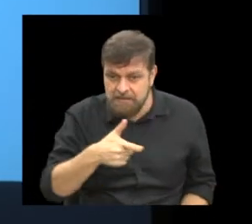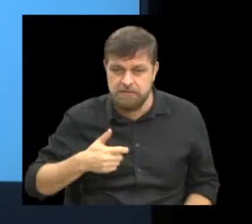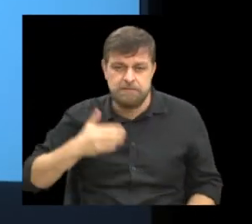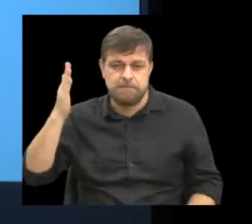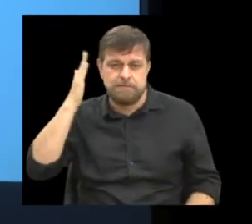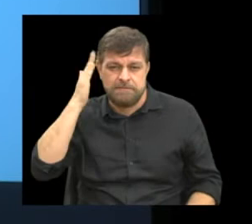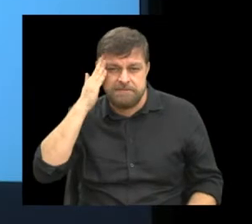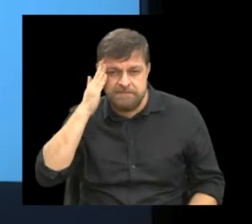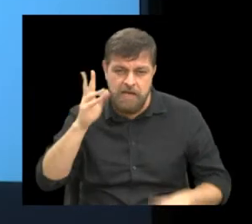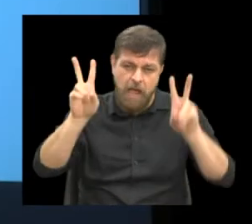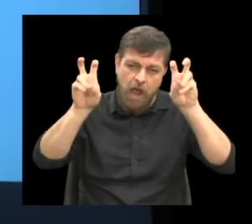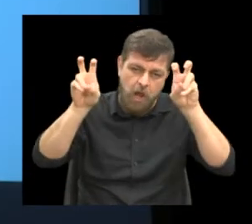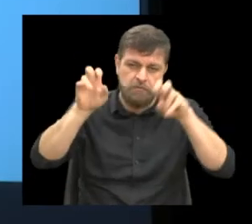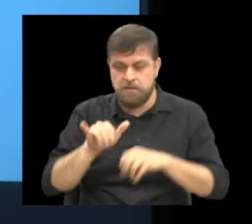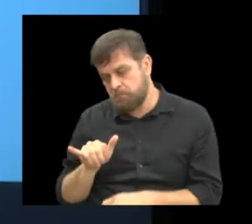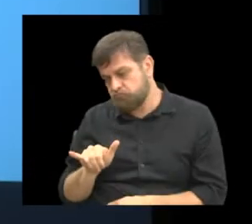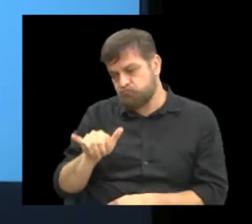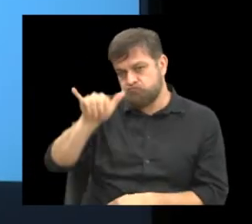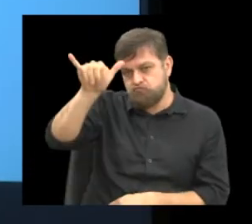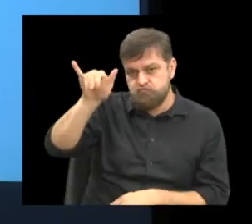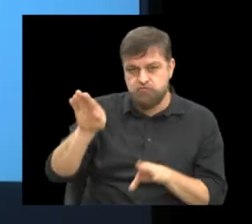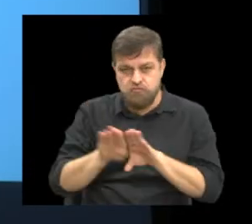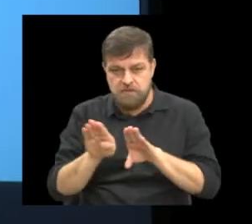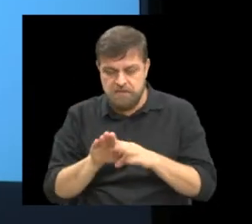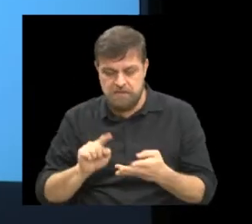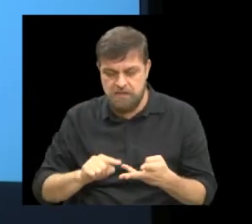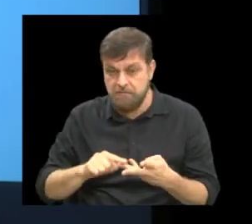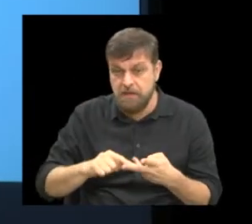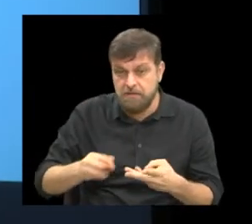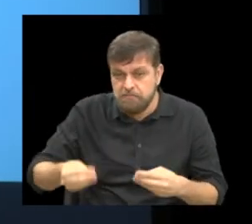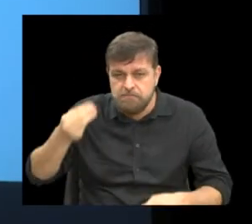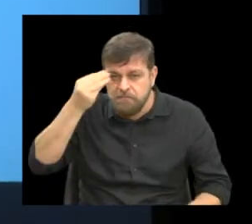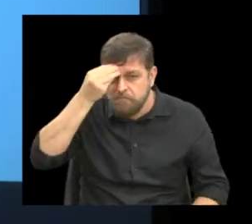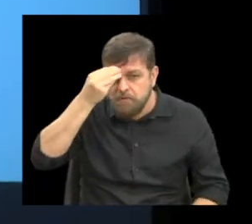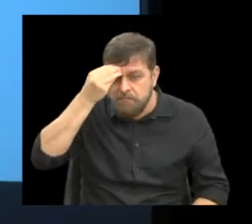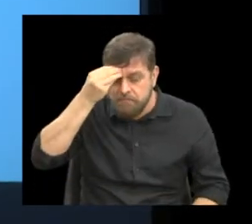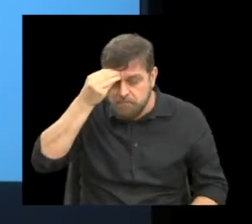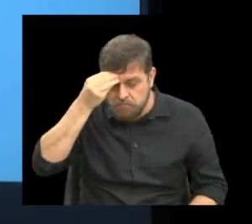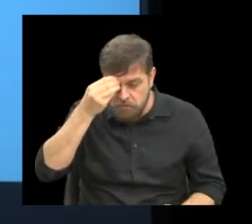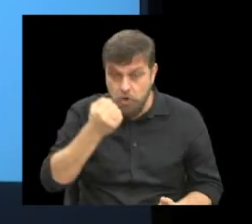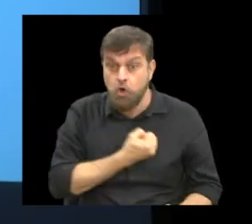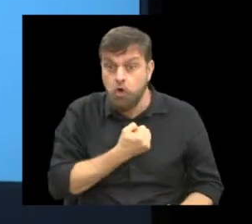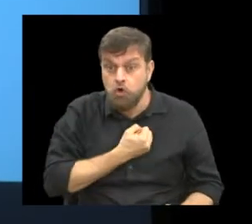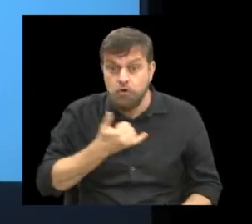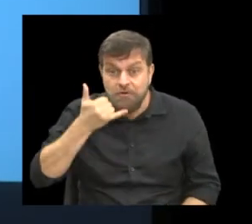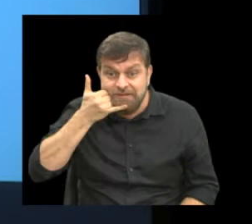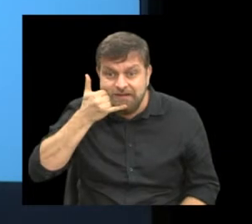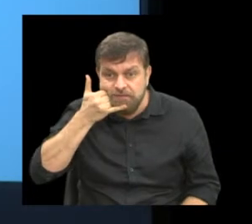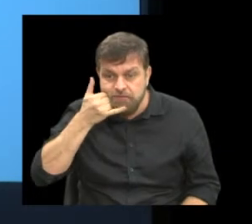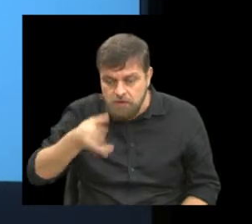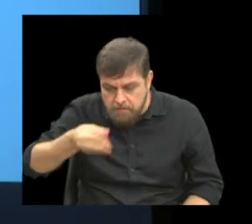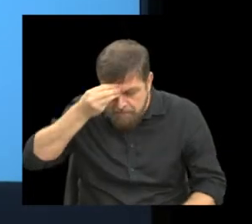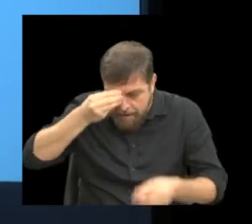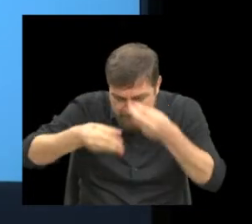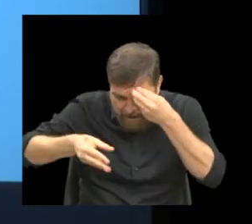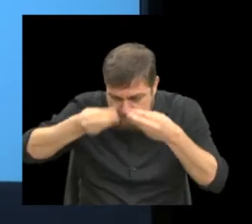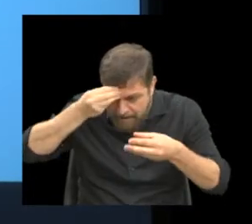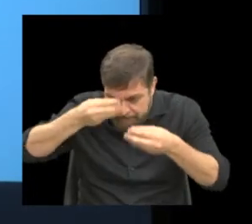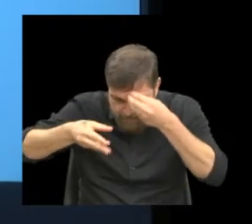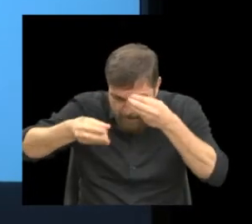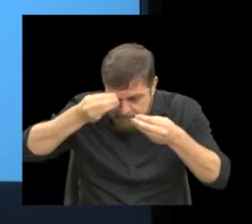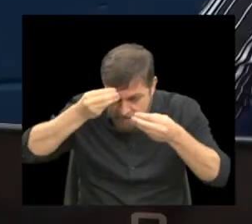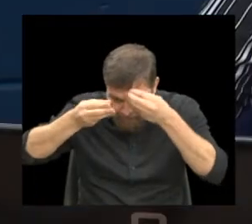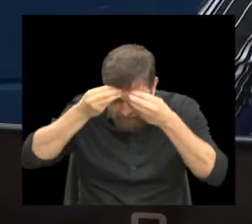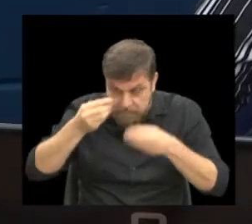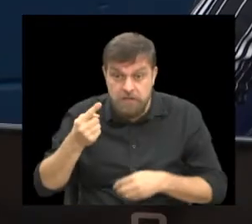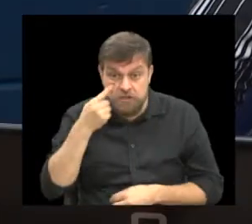dinossauro, aeronaves, habilidades em memorizar uma lista de telefone. e etc. Isso veio bem no